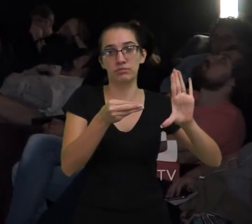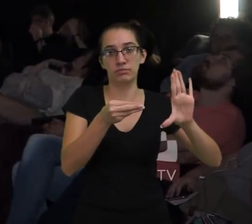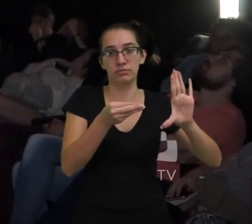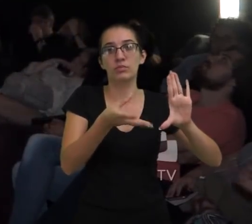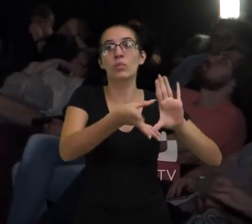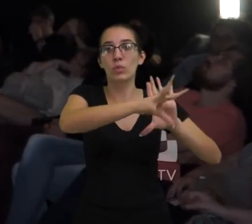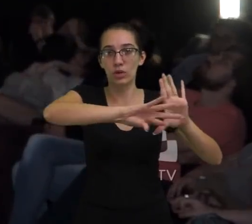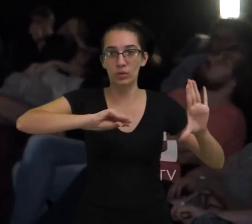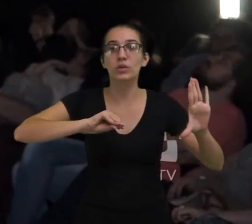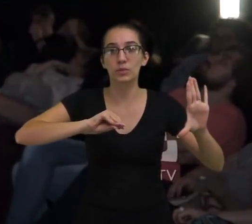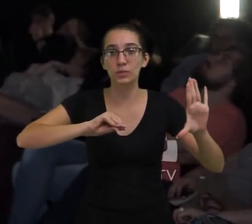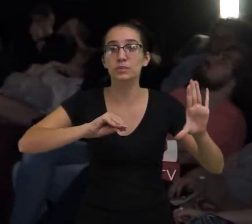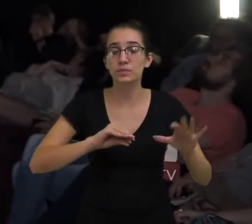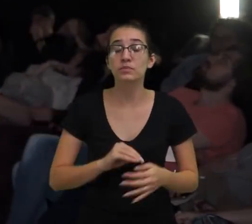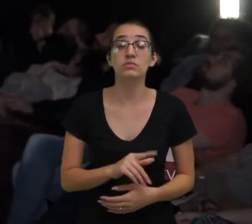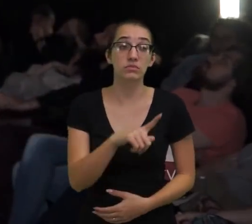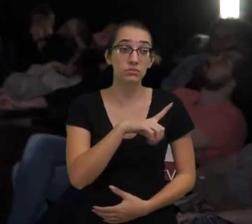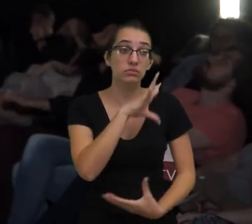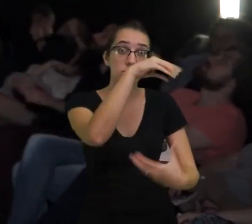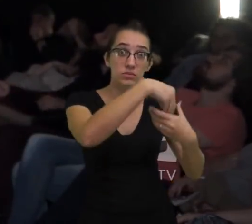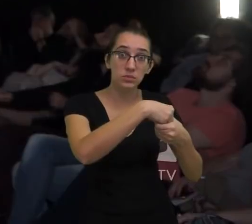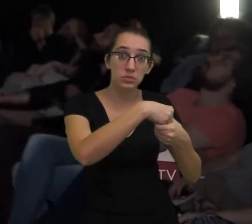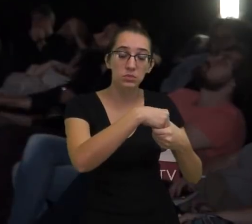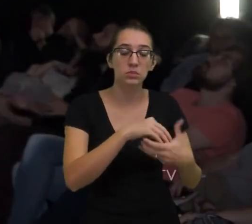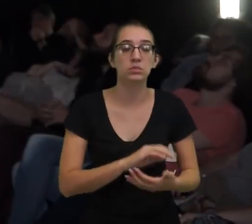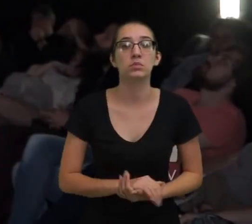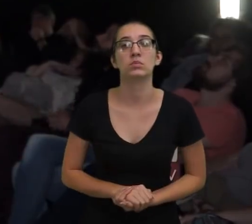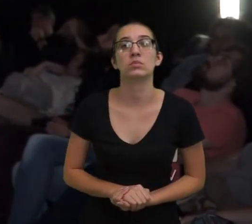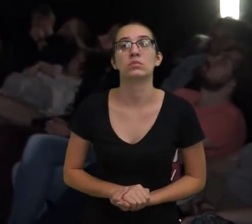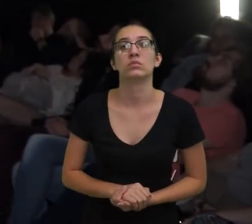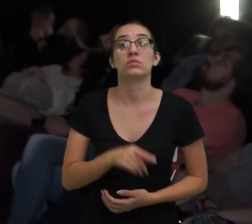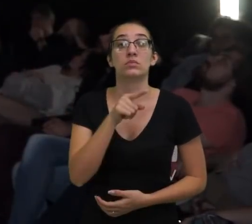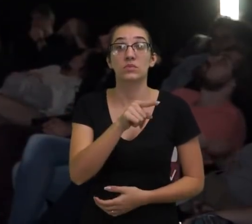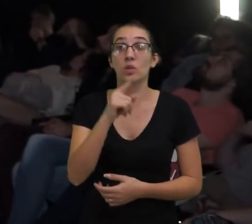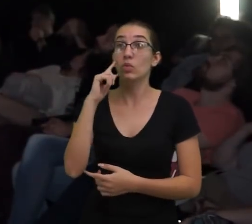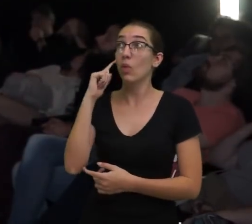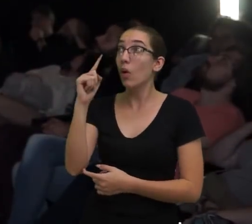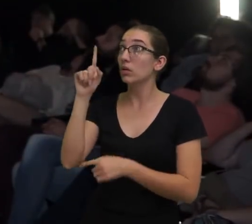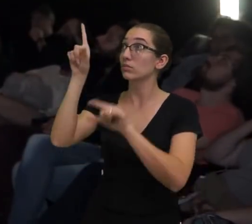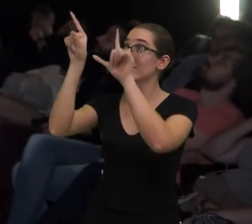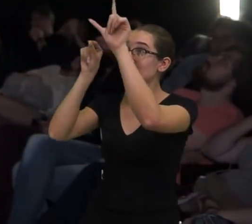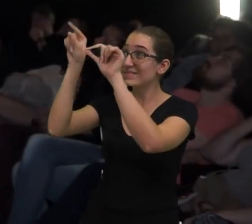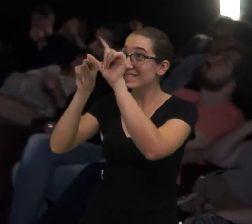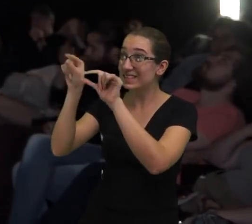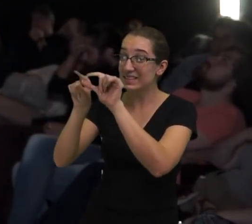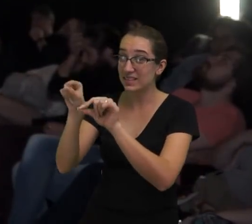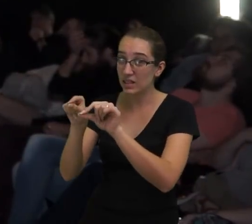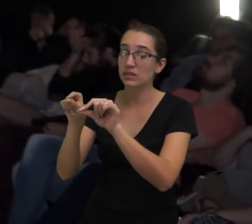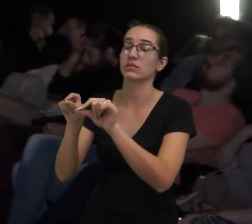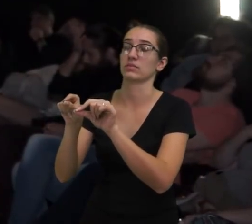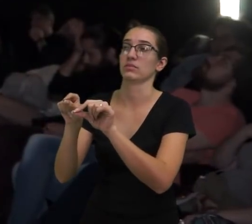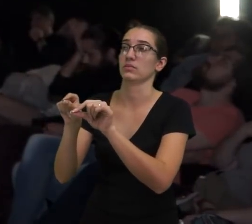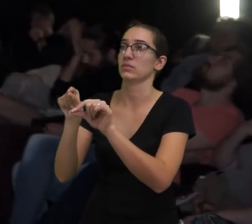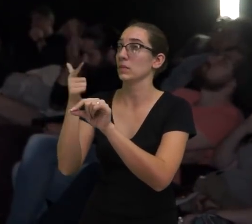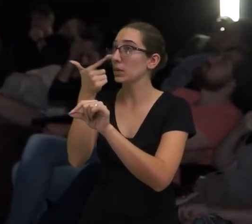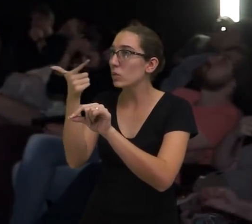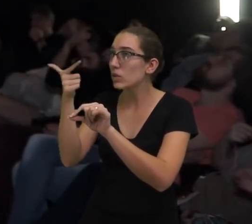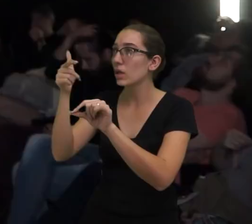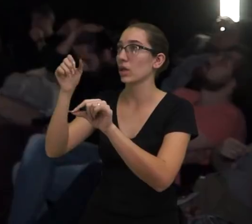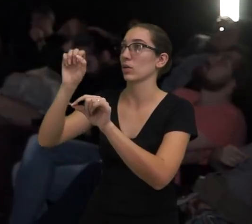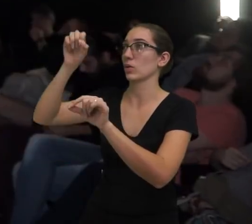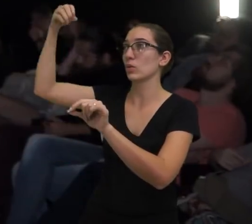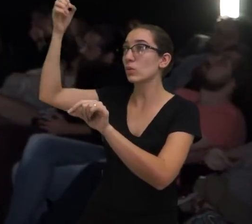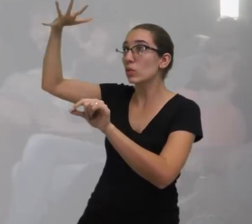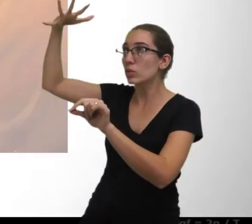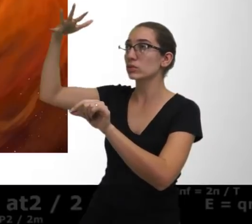Só pela órbita dessas estrelas e pelo fato de não ter luz visível nem infravermelho, a gente pode